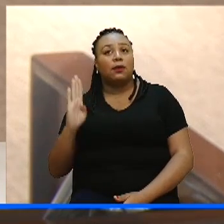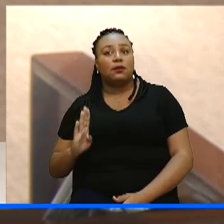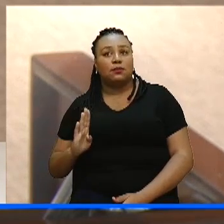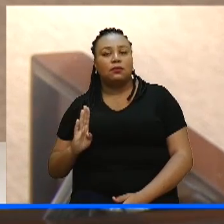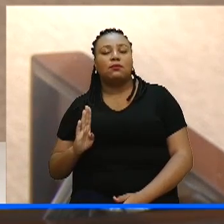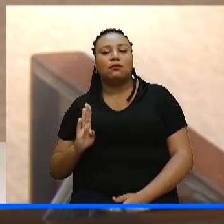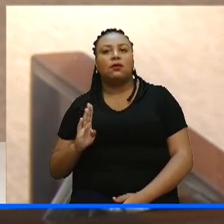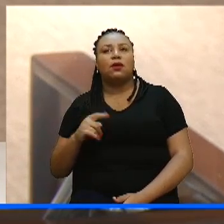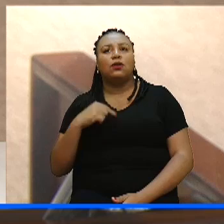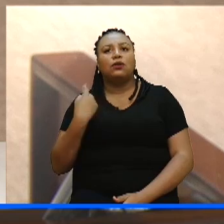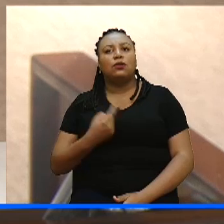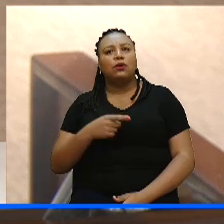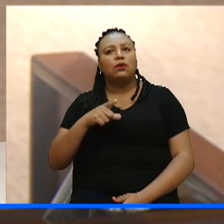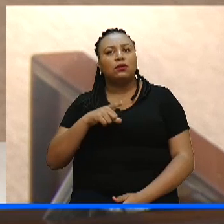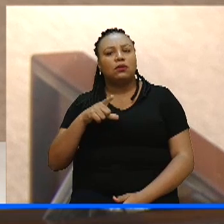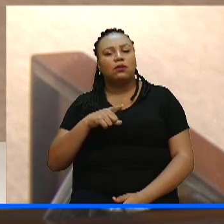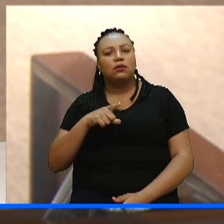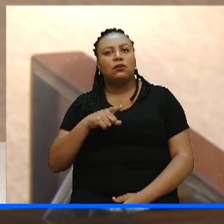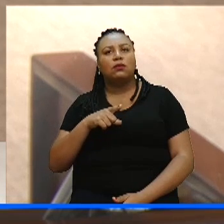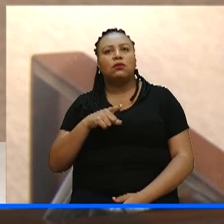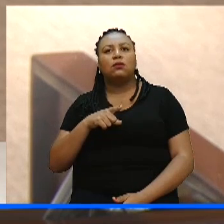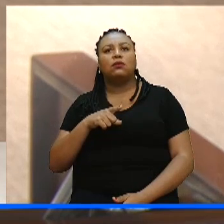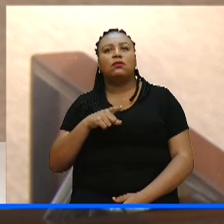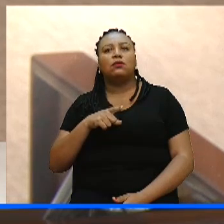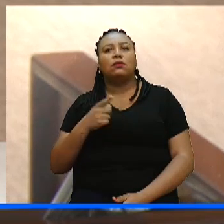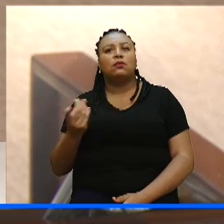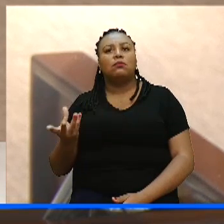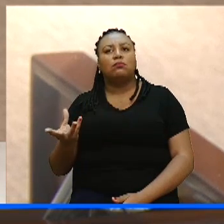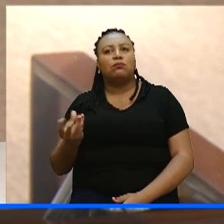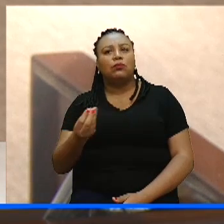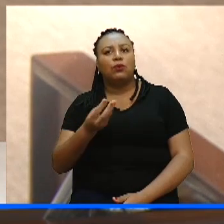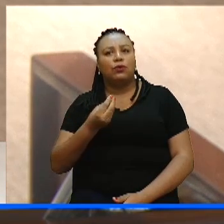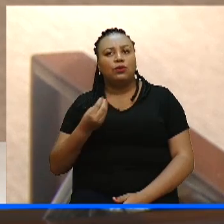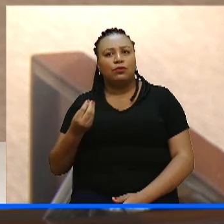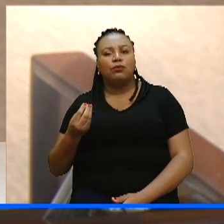nós temos aí muitos